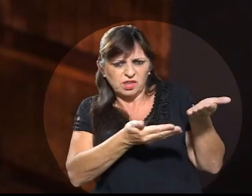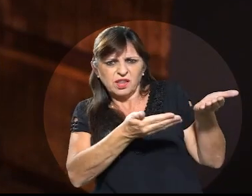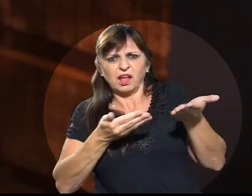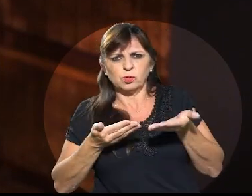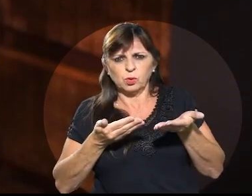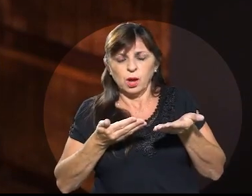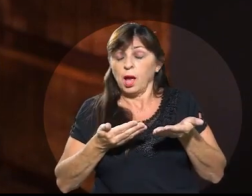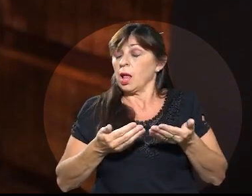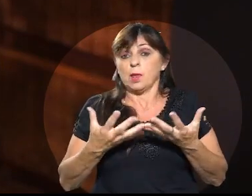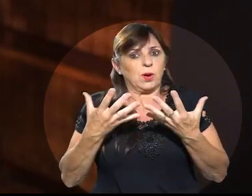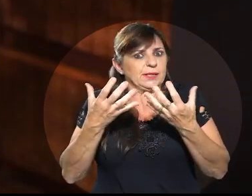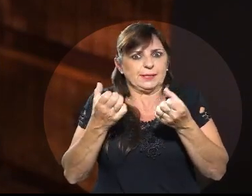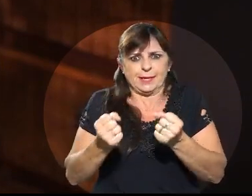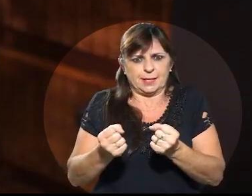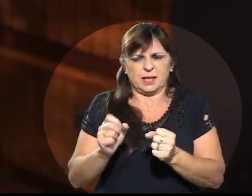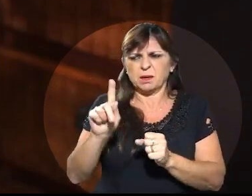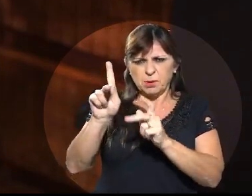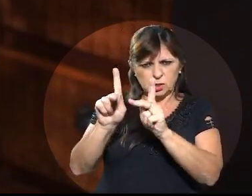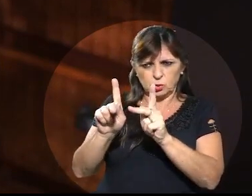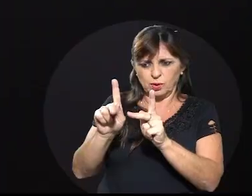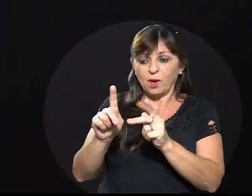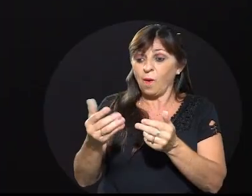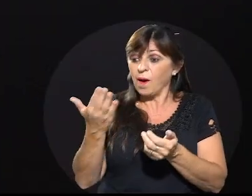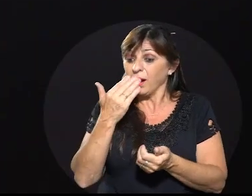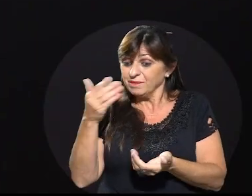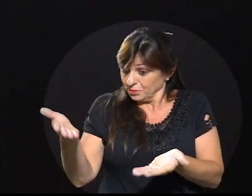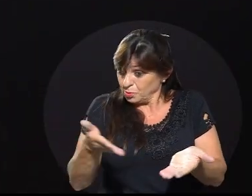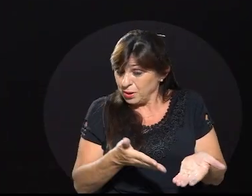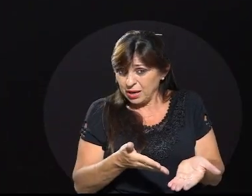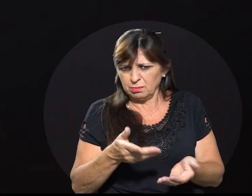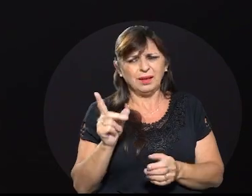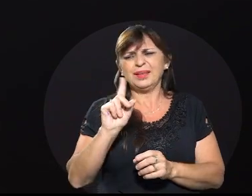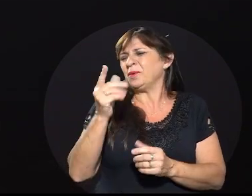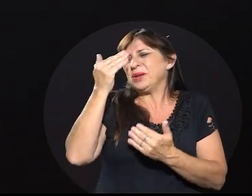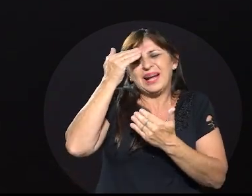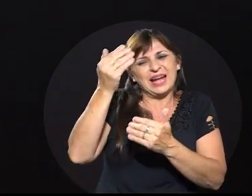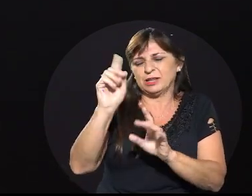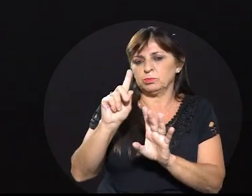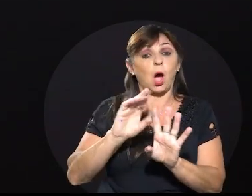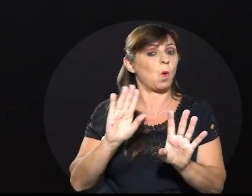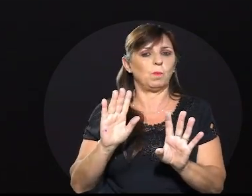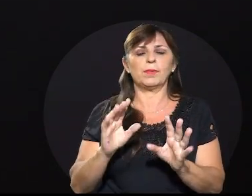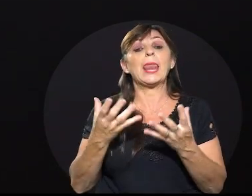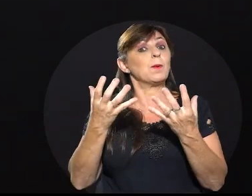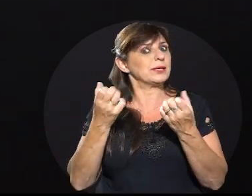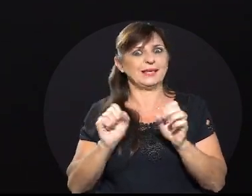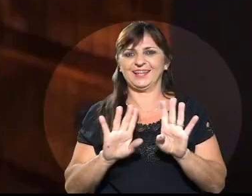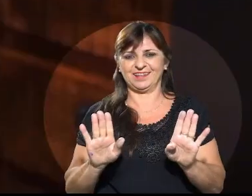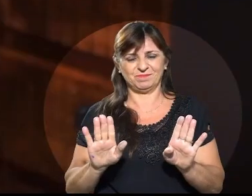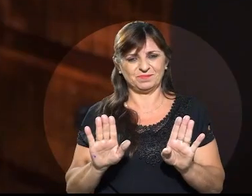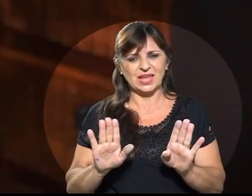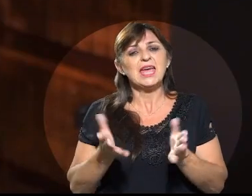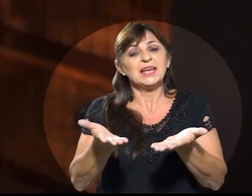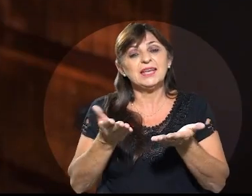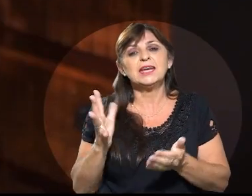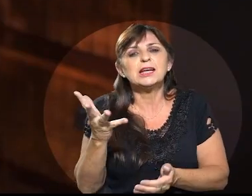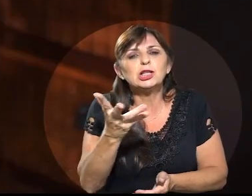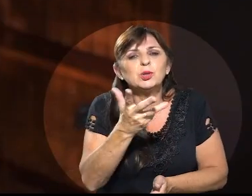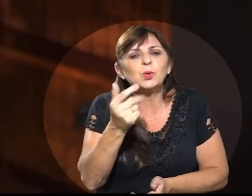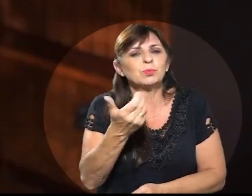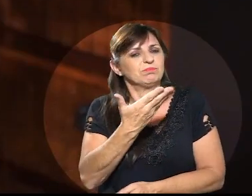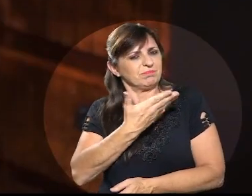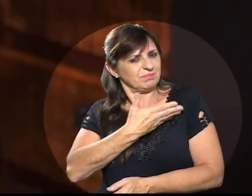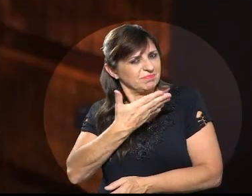gente sentava na mesa, ele queria que todo mundo, os amigos ou quem tivesse, que comesse a comida que era